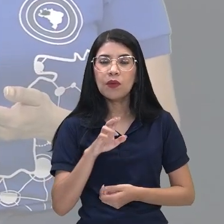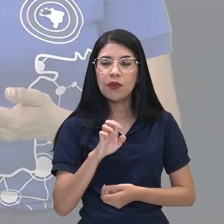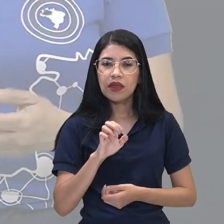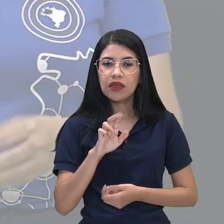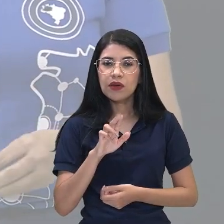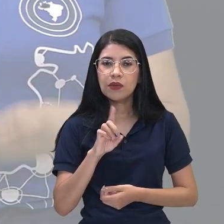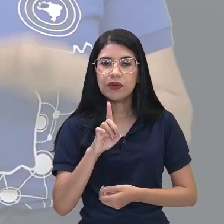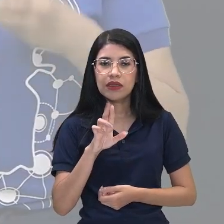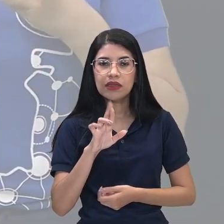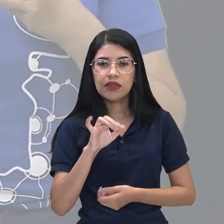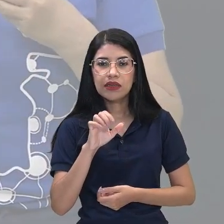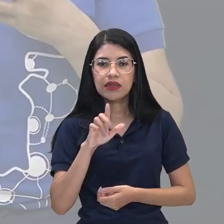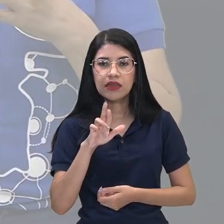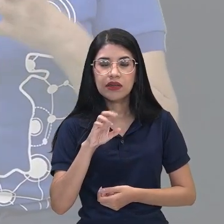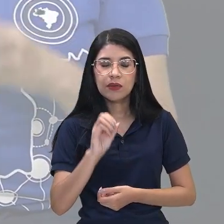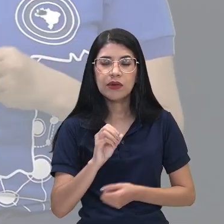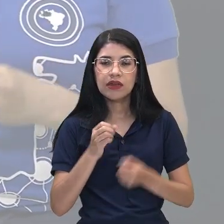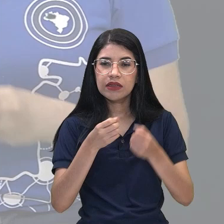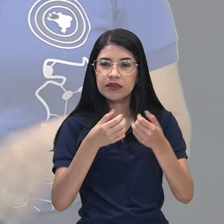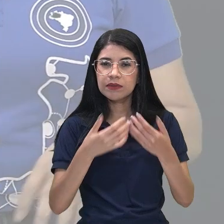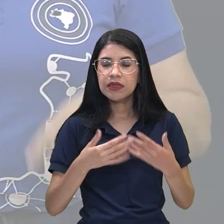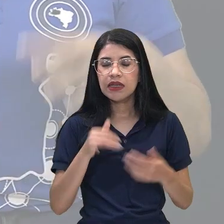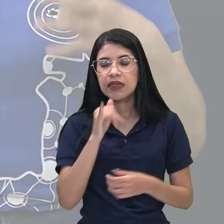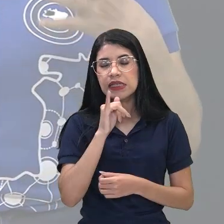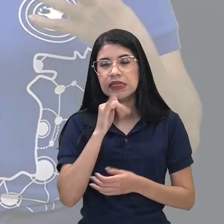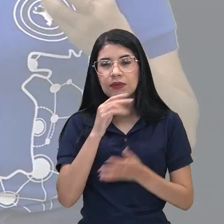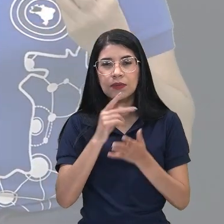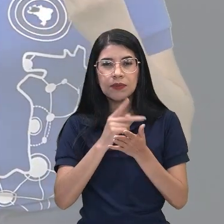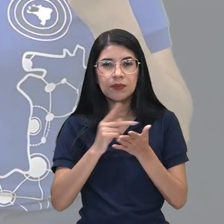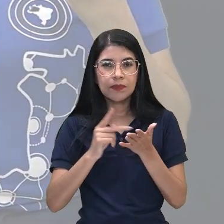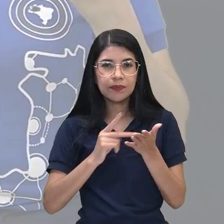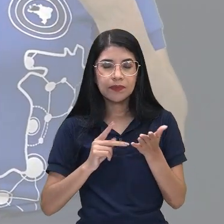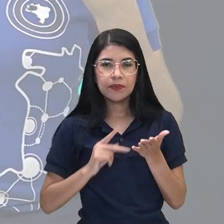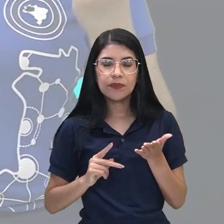ele. Se ele fala num poema que está